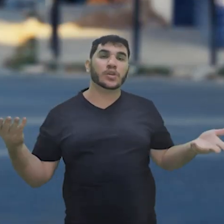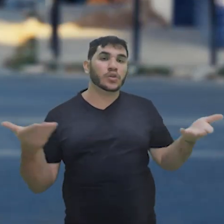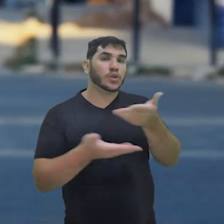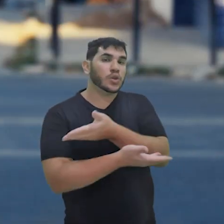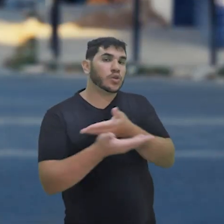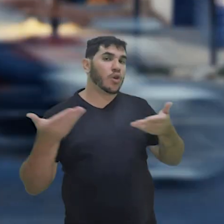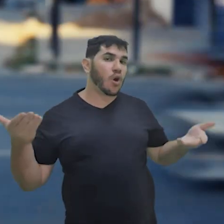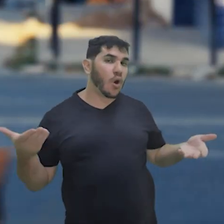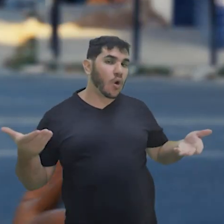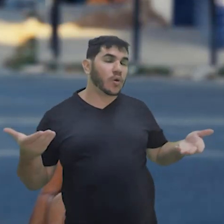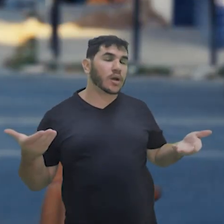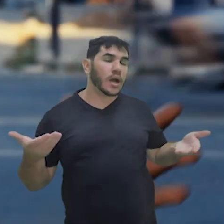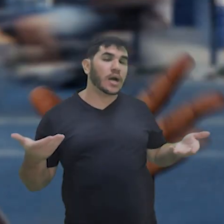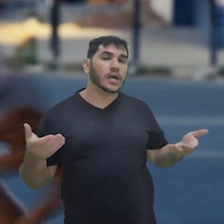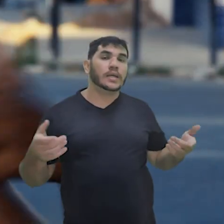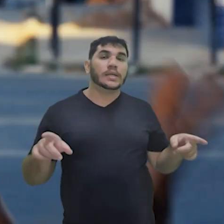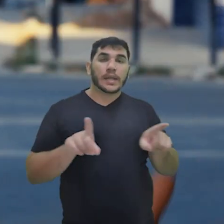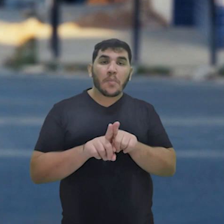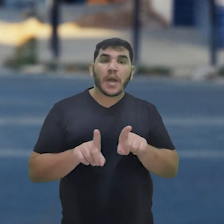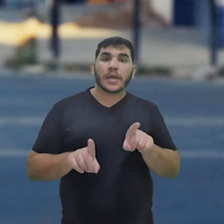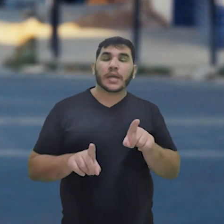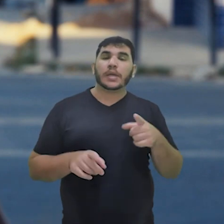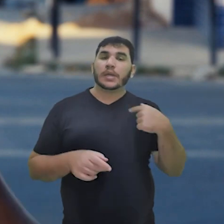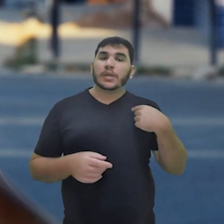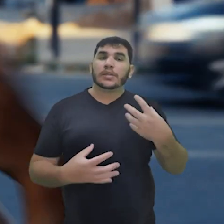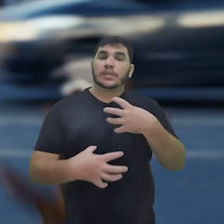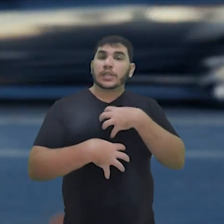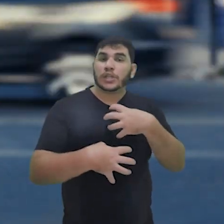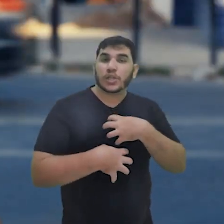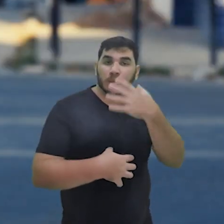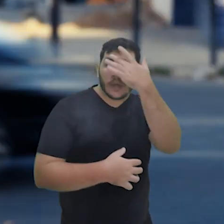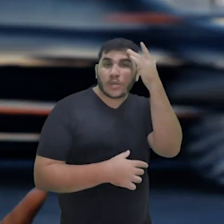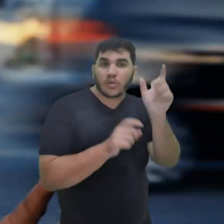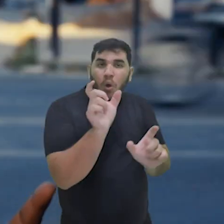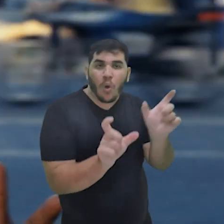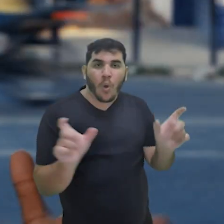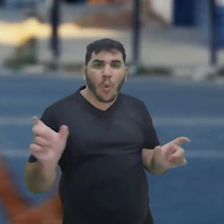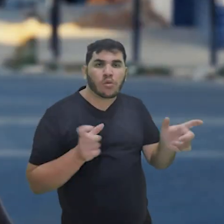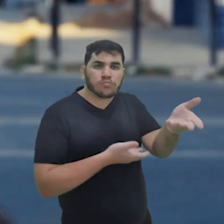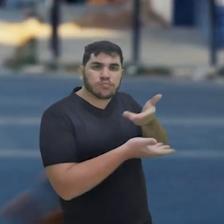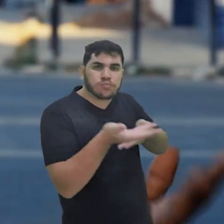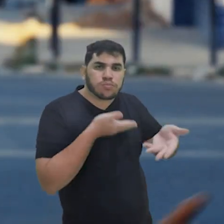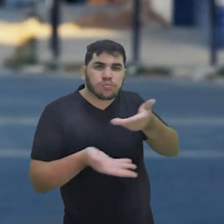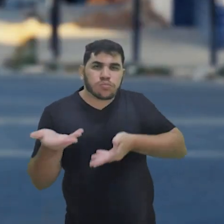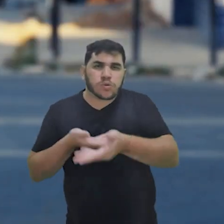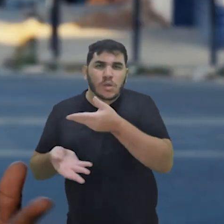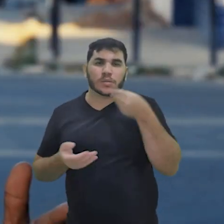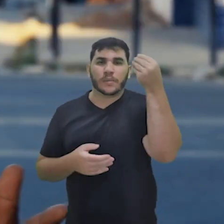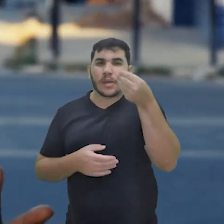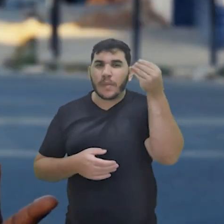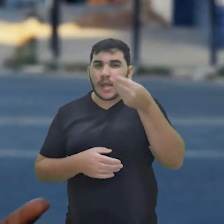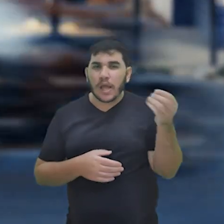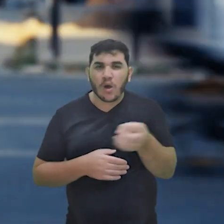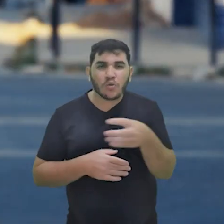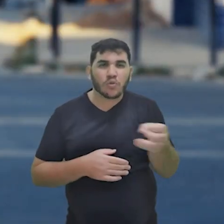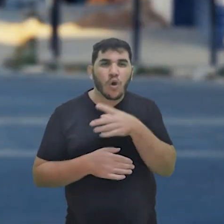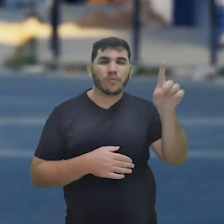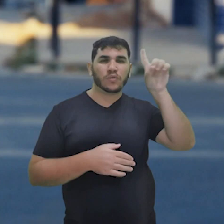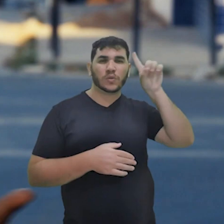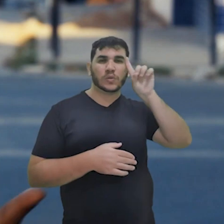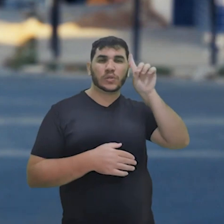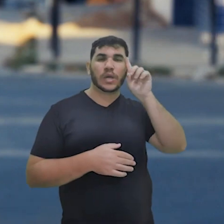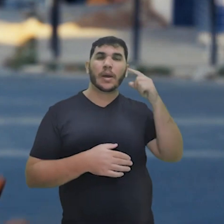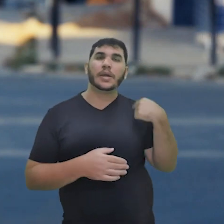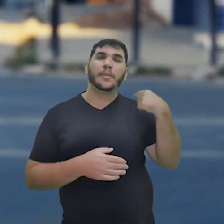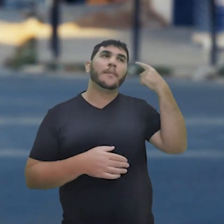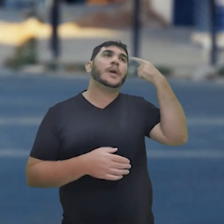troca, de estar com pessoas, de sentir pessoas, de viver coisas novas todo dia. A gente se